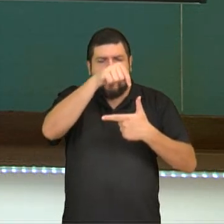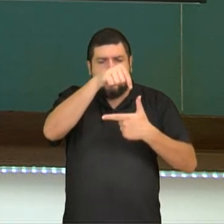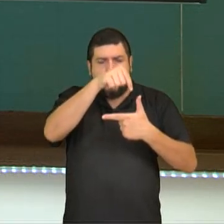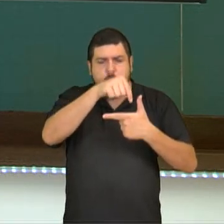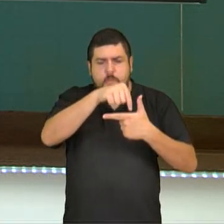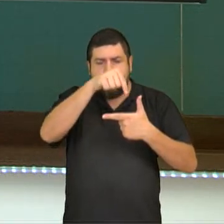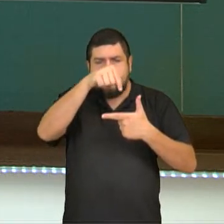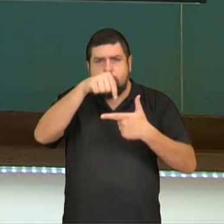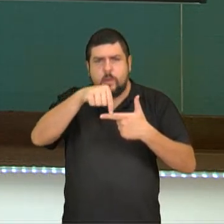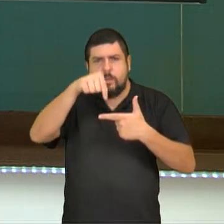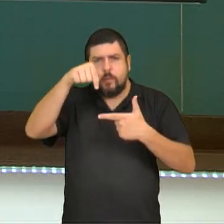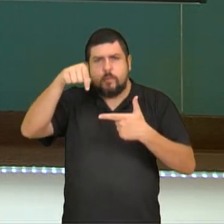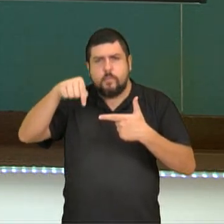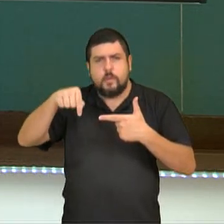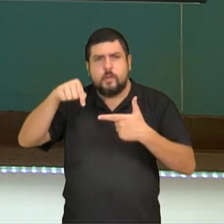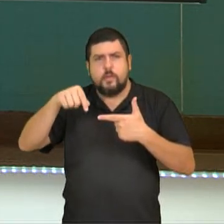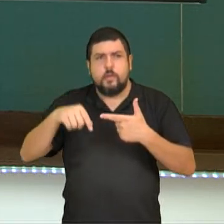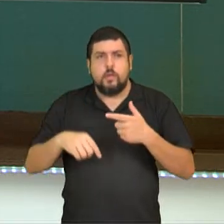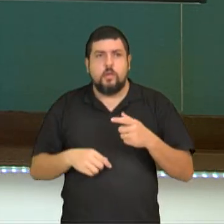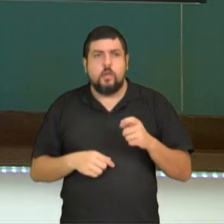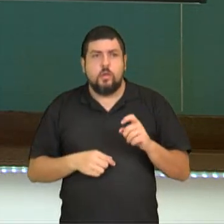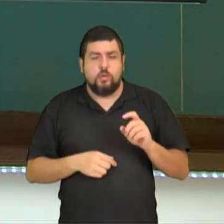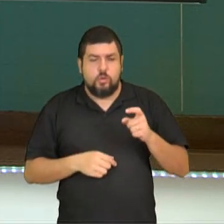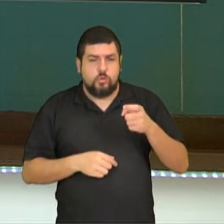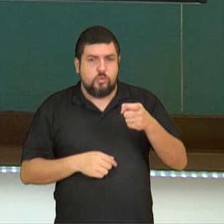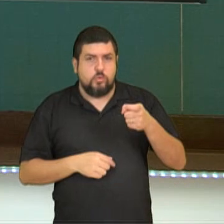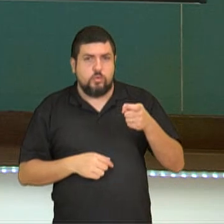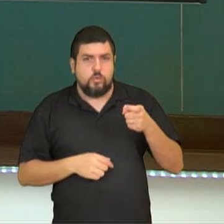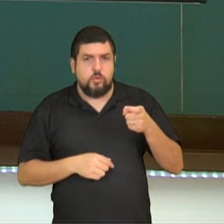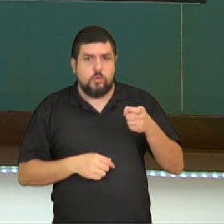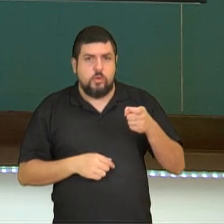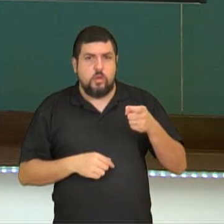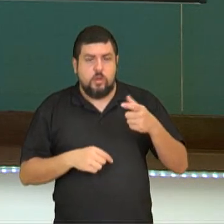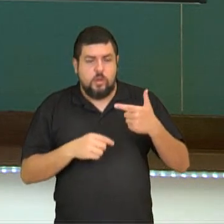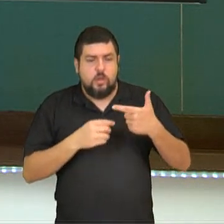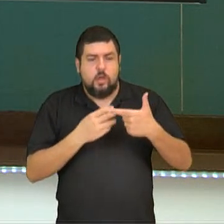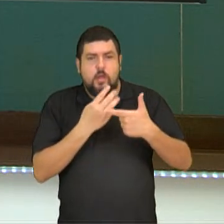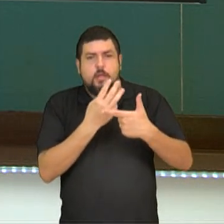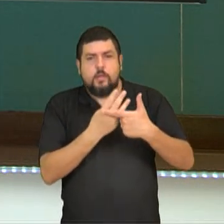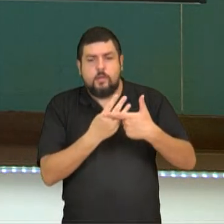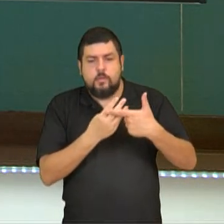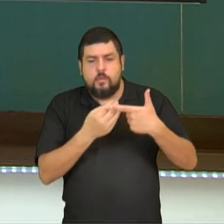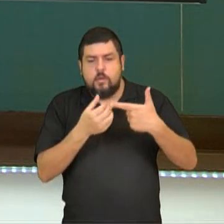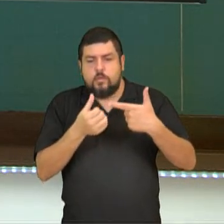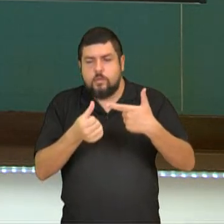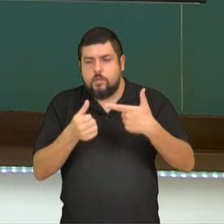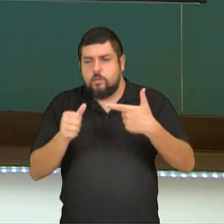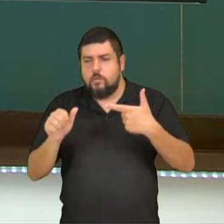x igual a 6 e o x igual a 11, tá? Então, nesses